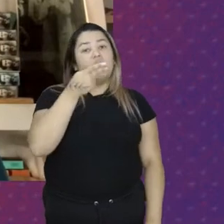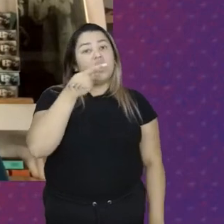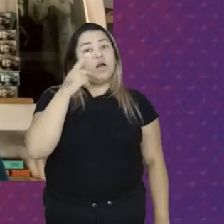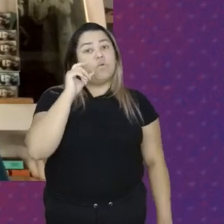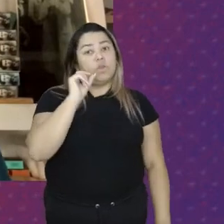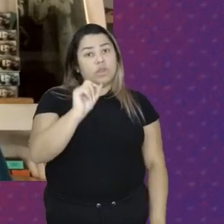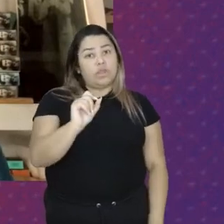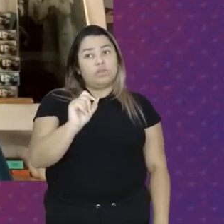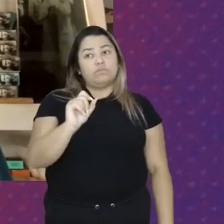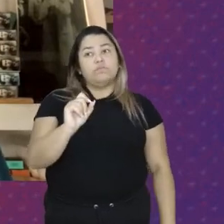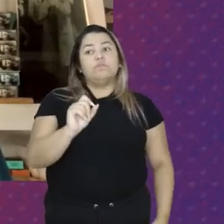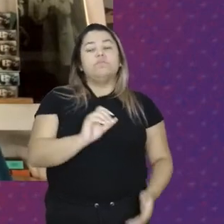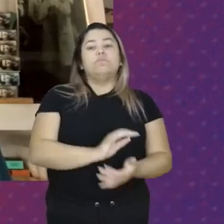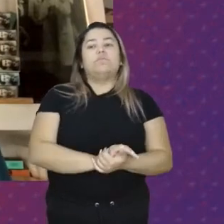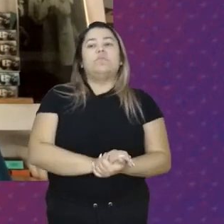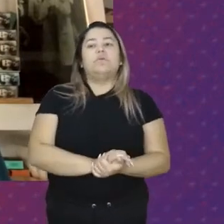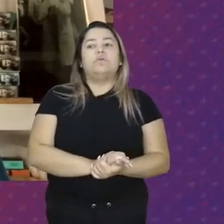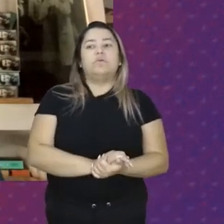que quando